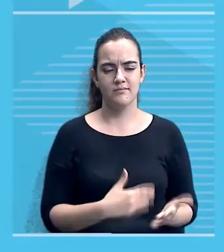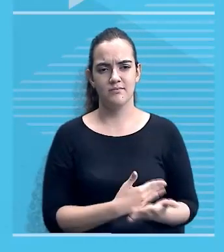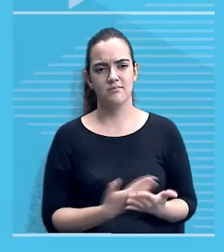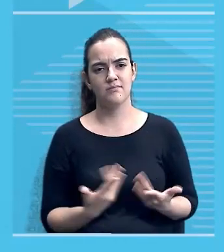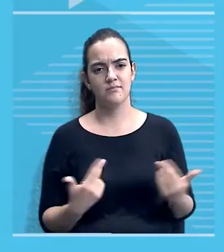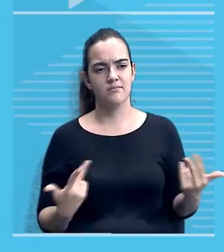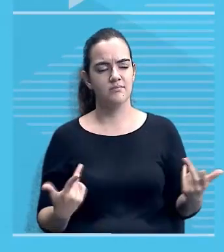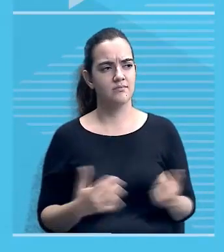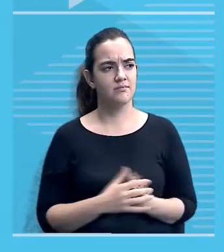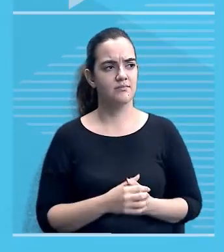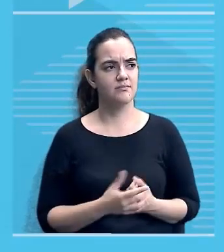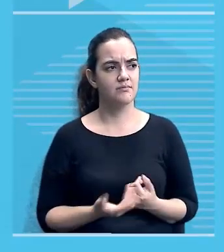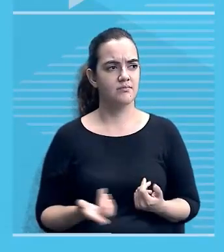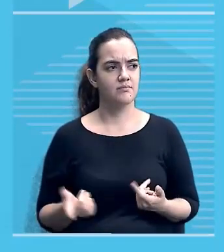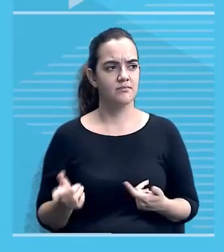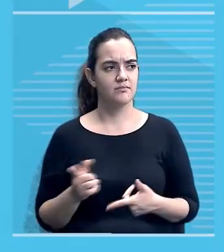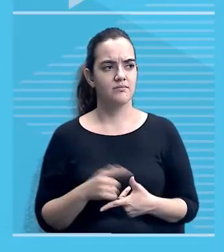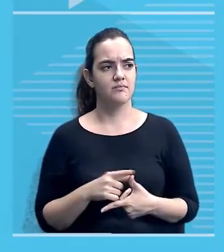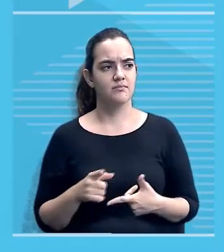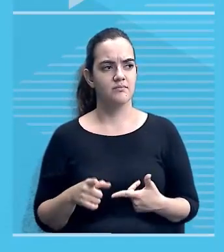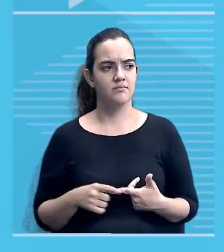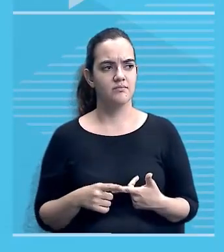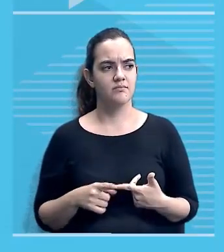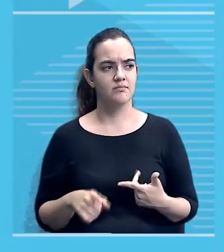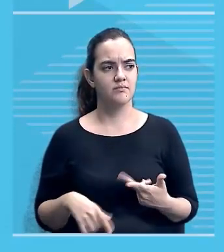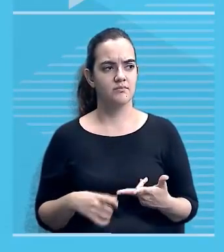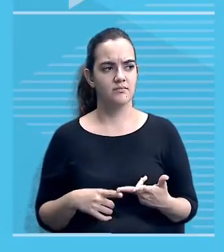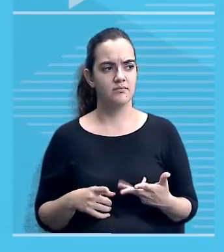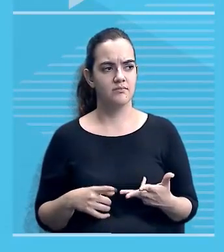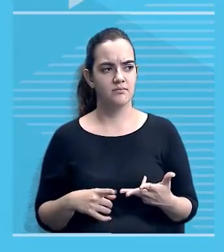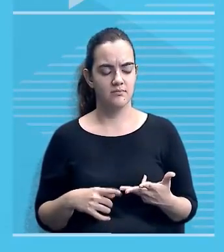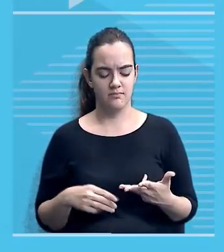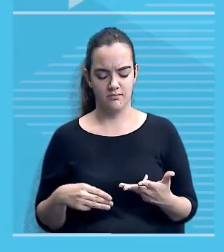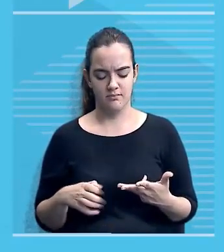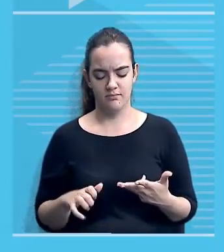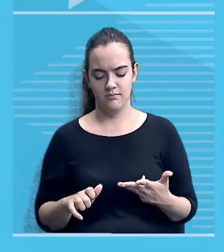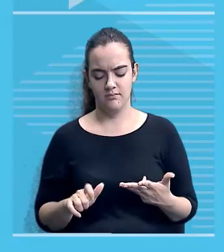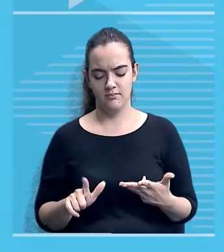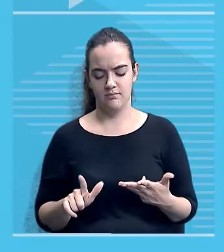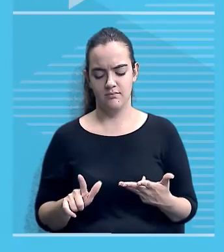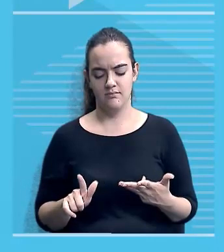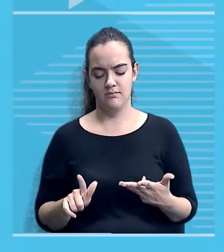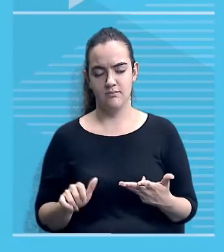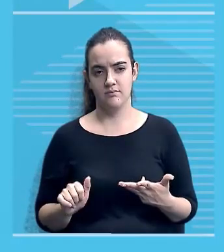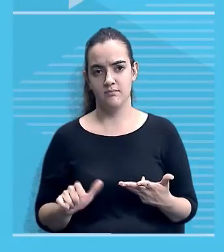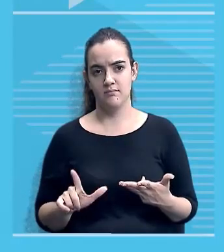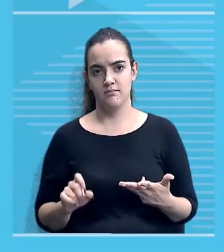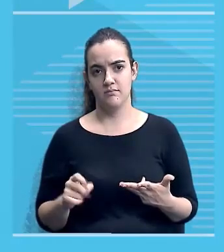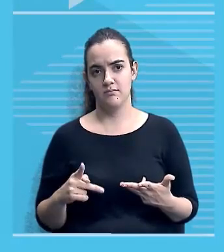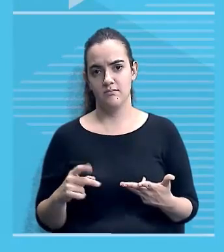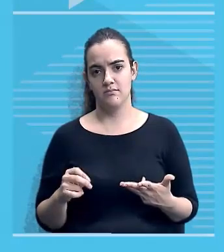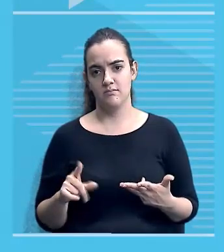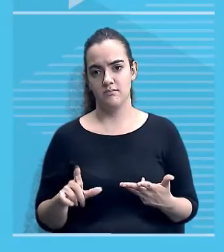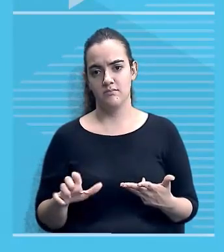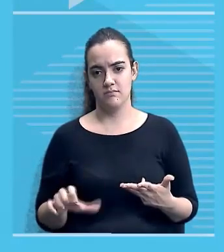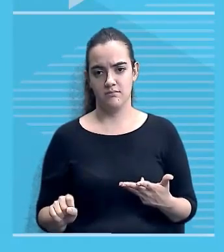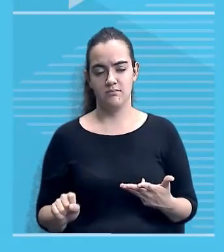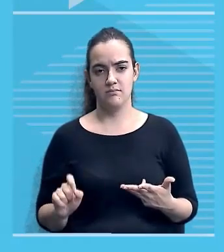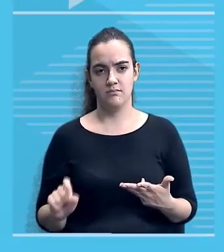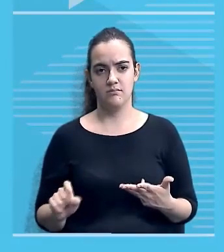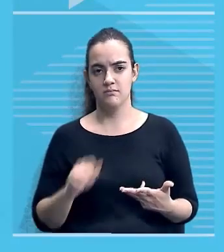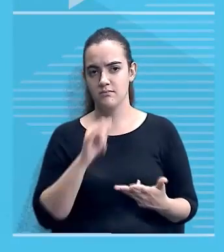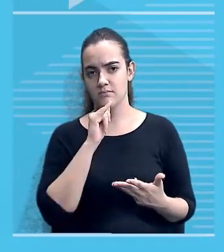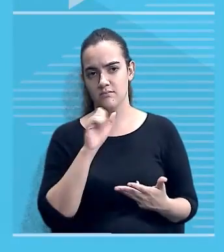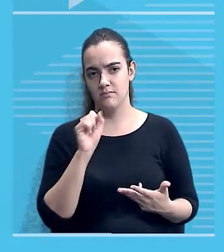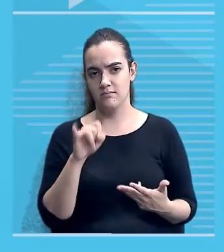também não é porque é megalópole gente é vamos dizer assim é formada por duas